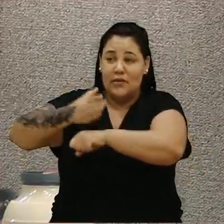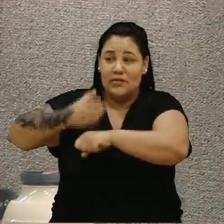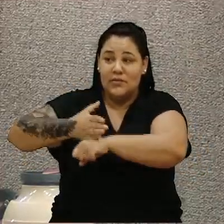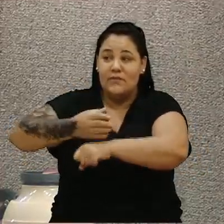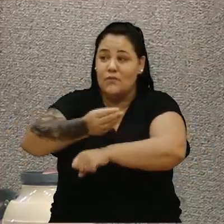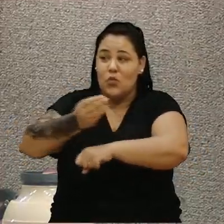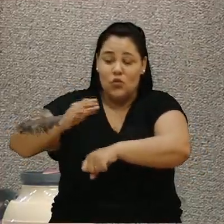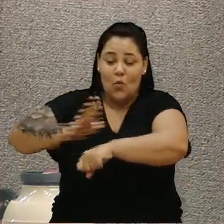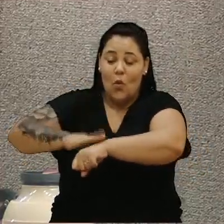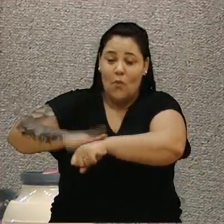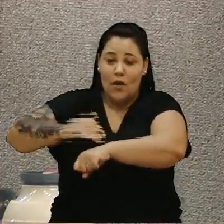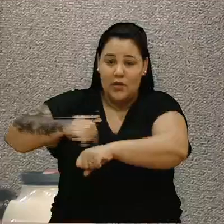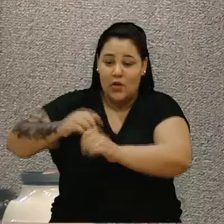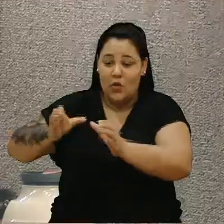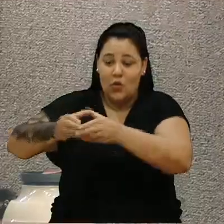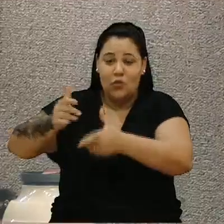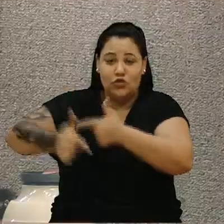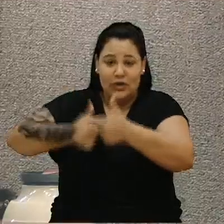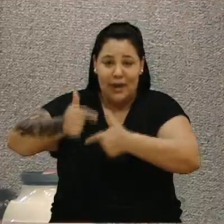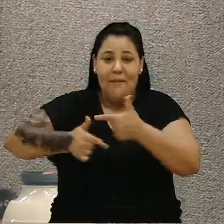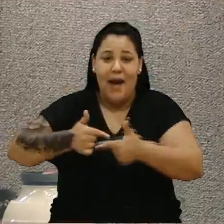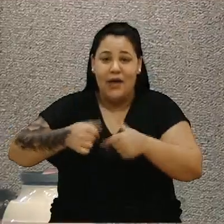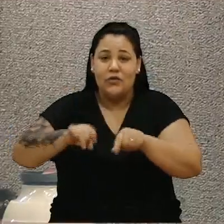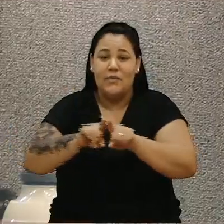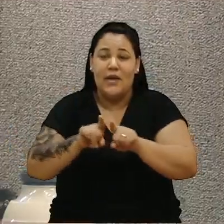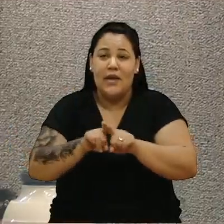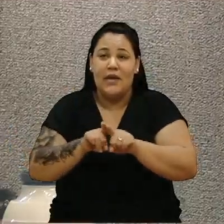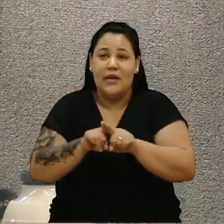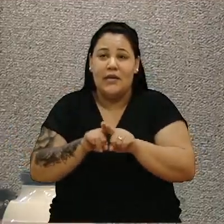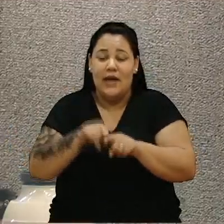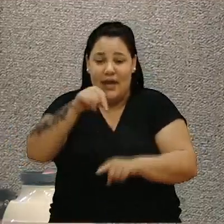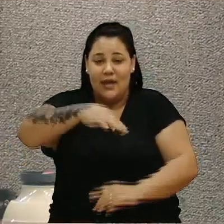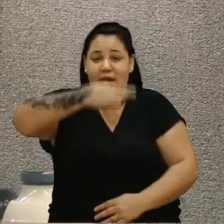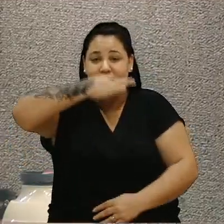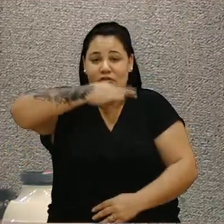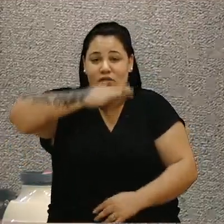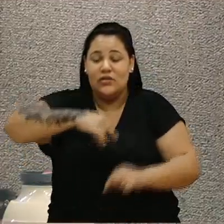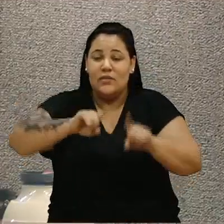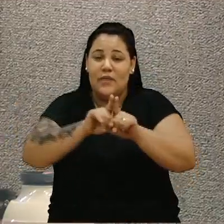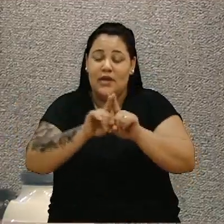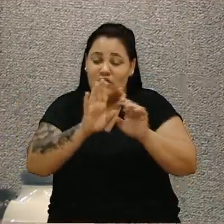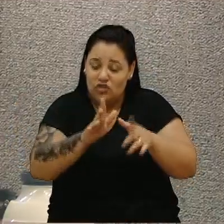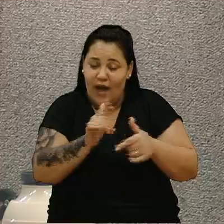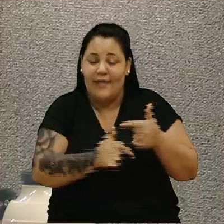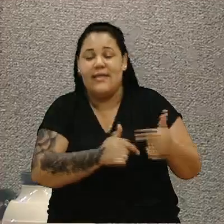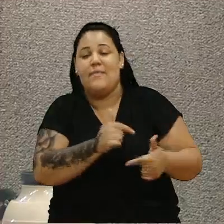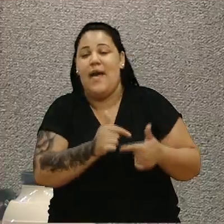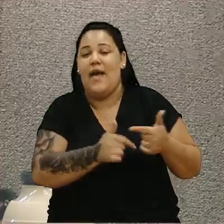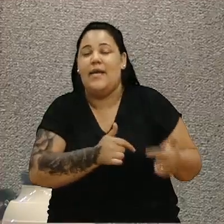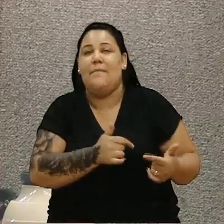vários grupos de trabalho, um deles, o grupo de trabalho por Caxias, né, que a gente trabalha na questão